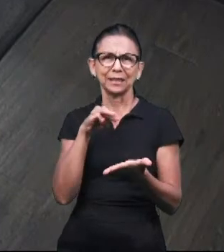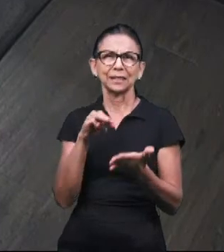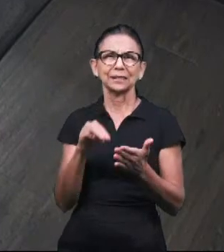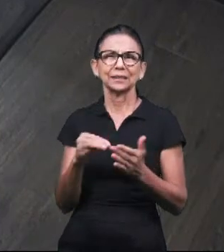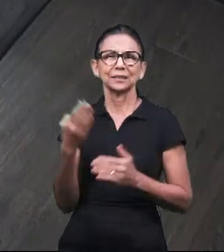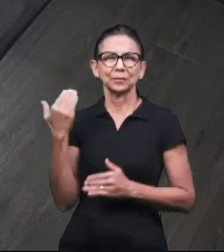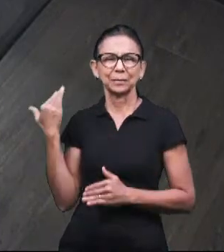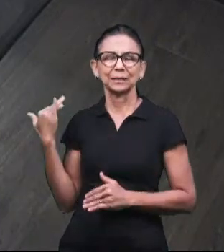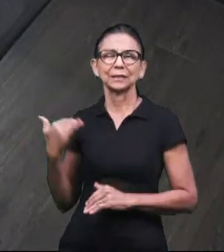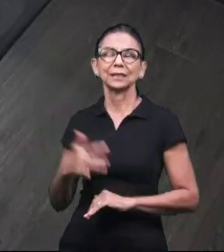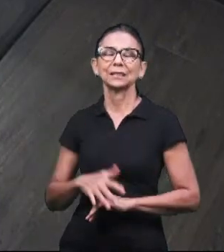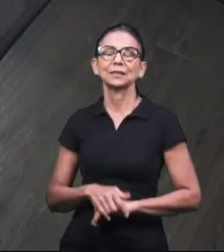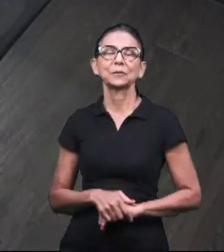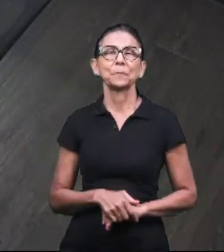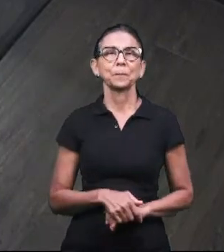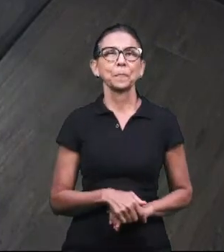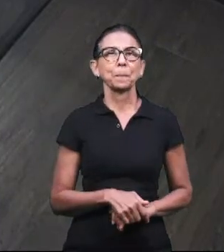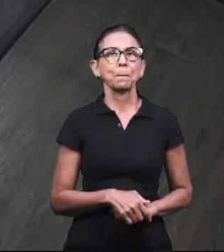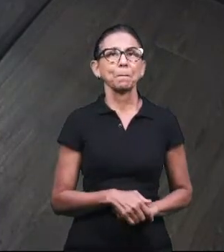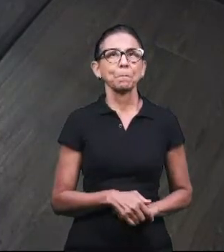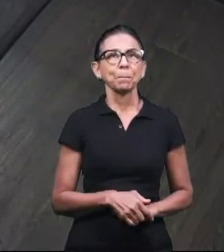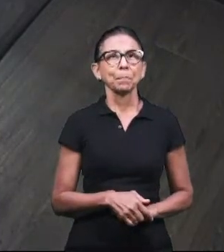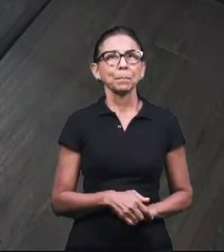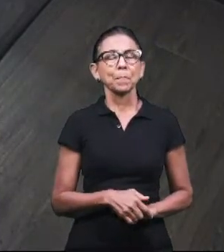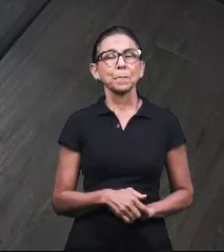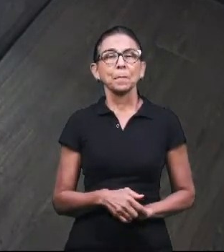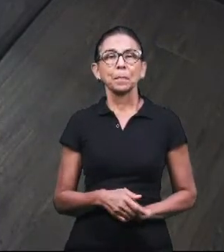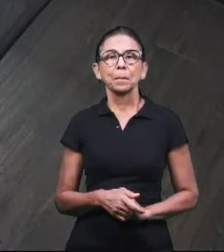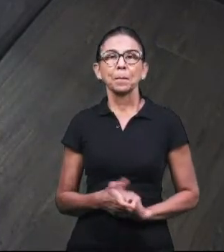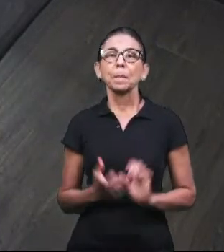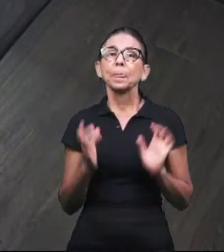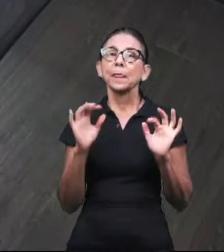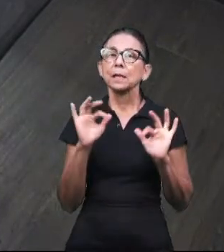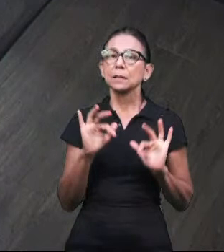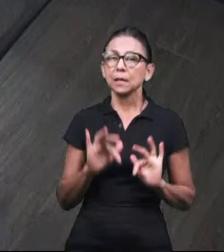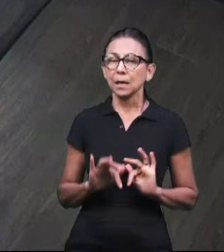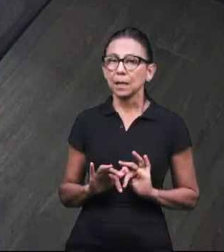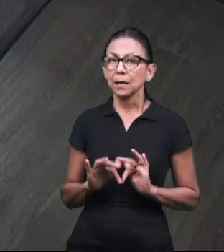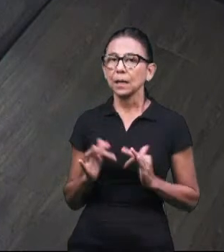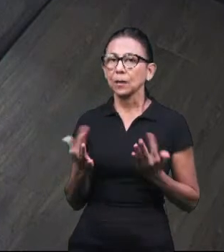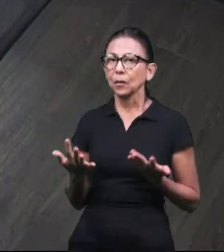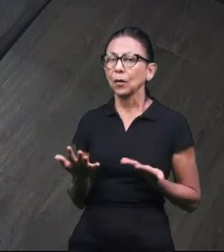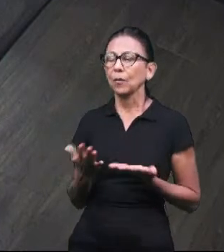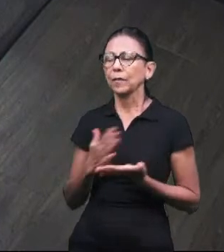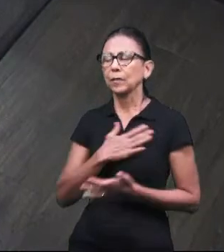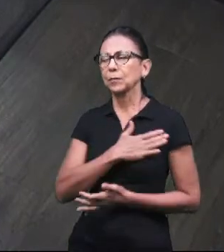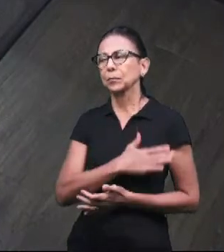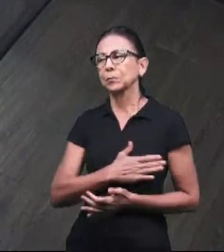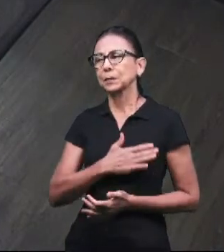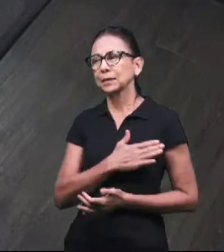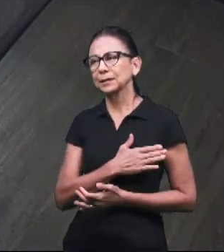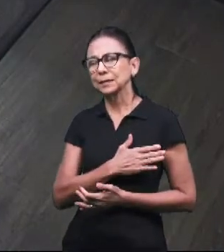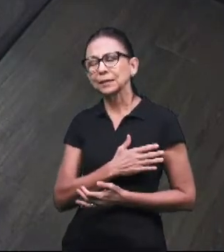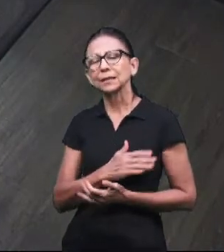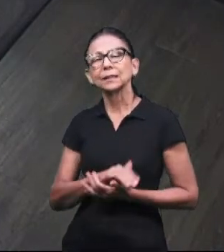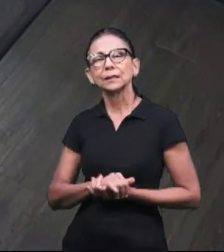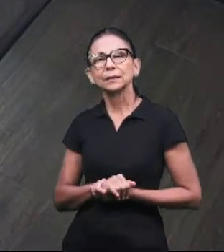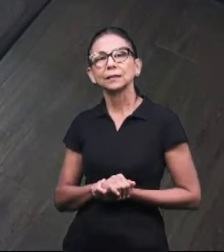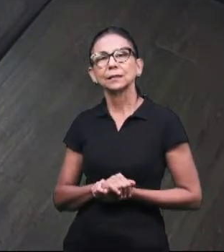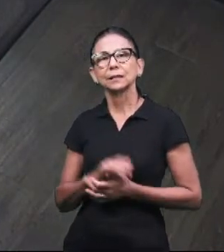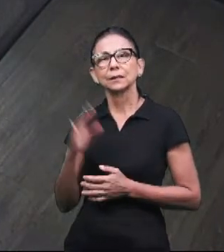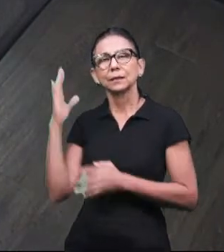Eu estou encerrando a minha parte aqui, né, participando. Foi uma grande honra participar desse momento, relembrar esse